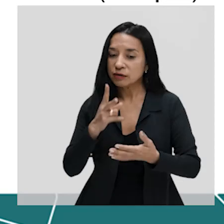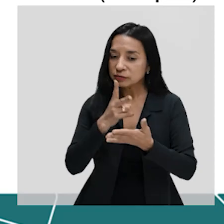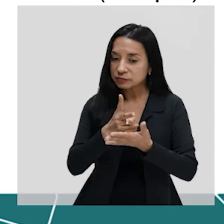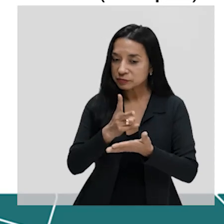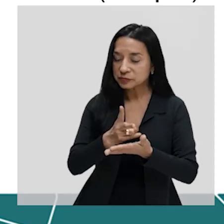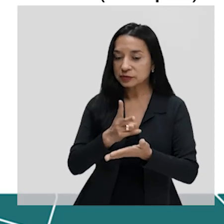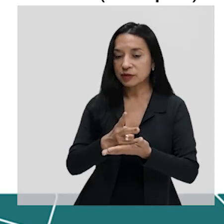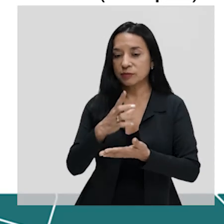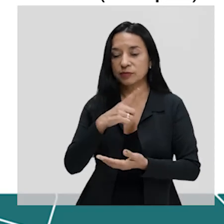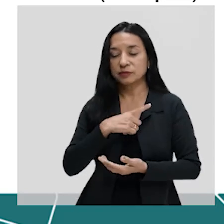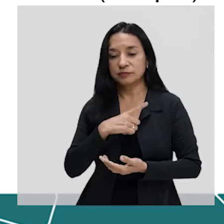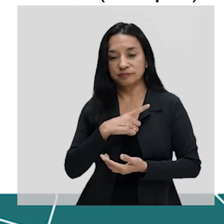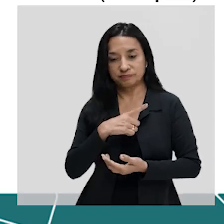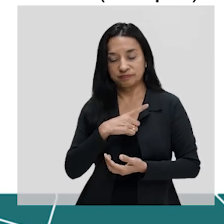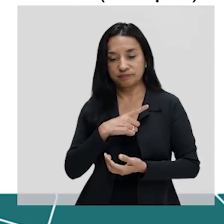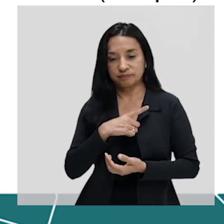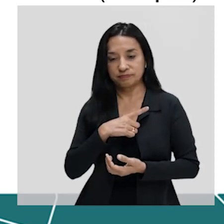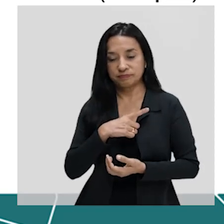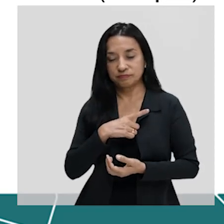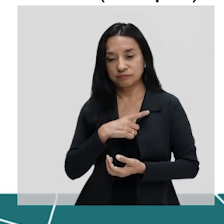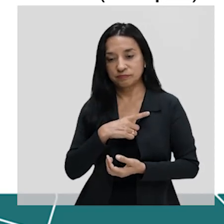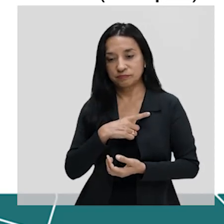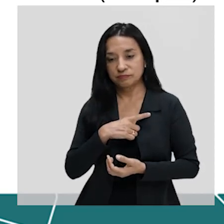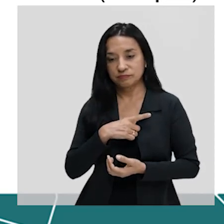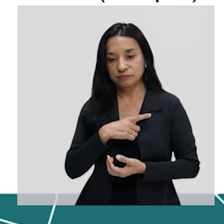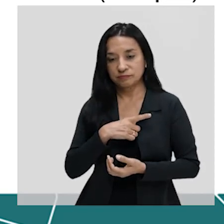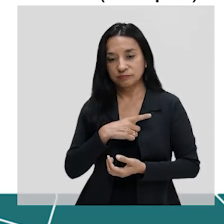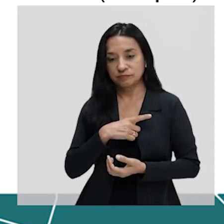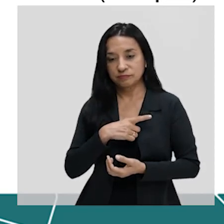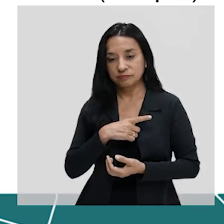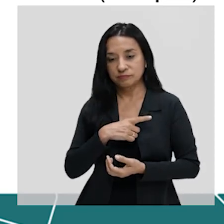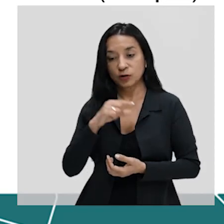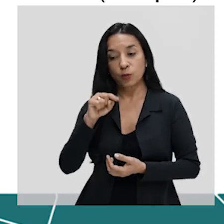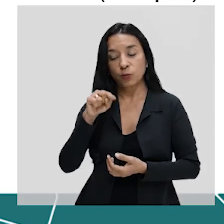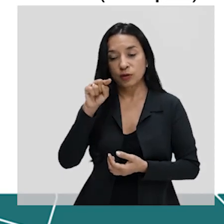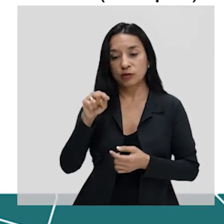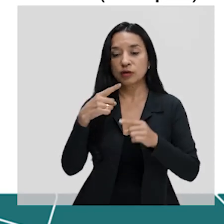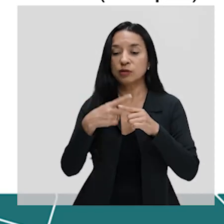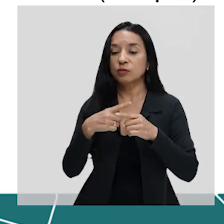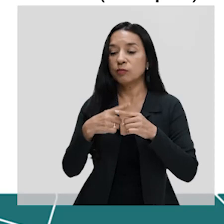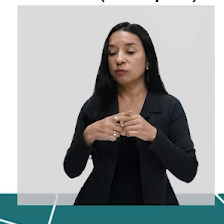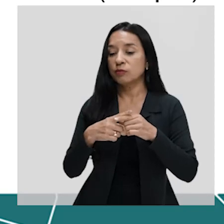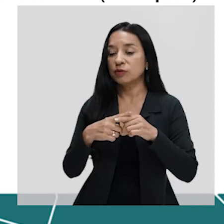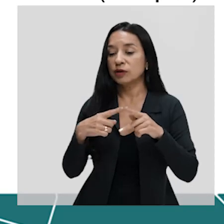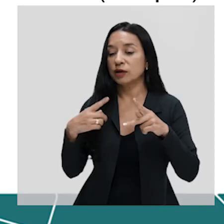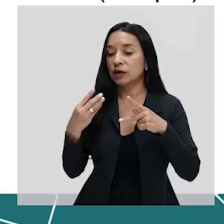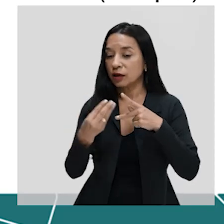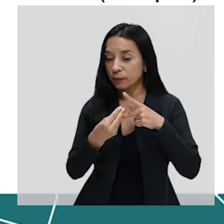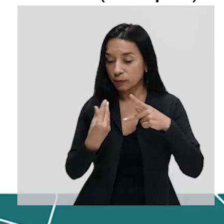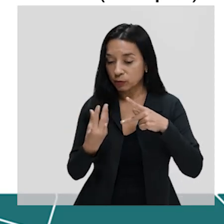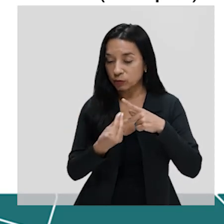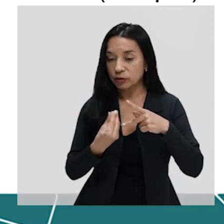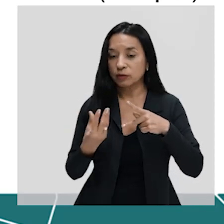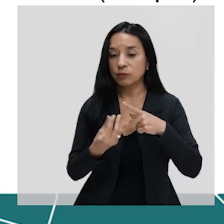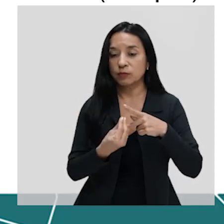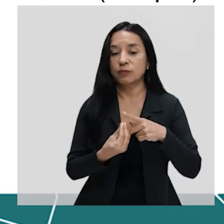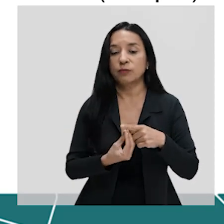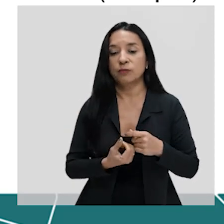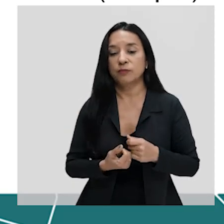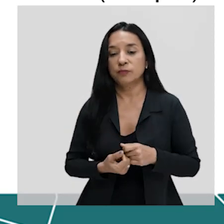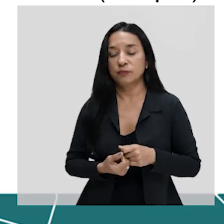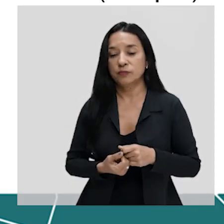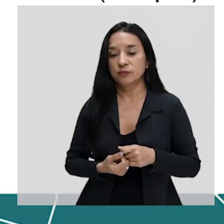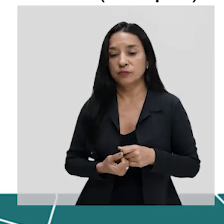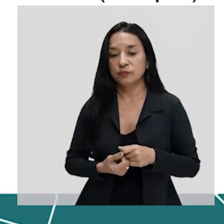sempre mantém-se com acento, porque é plural. O verbo é